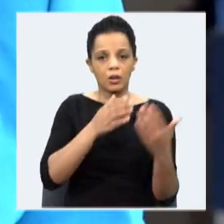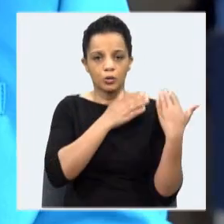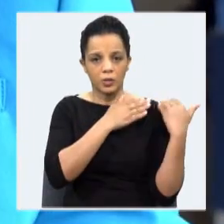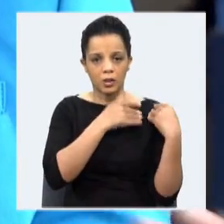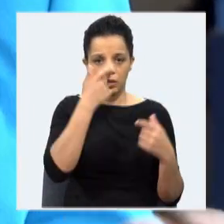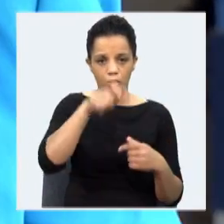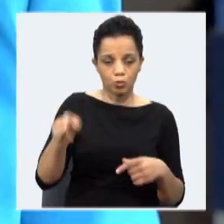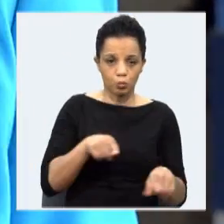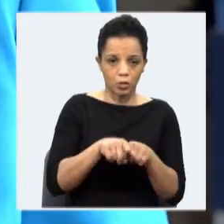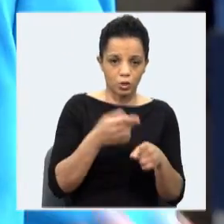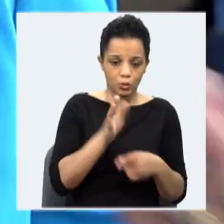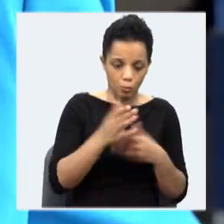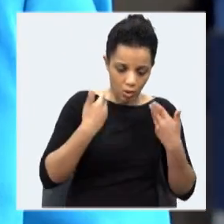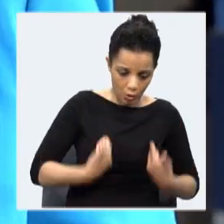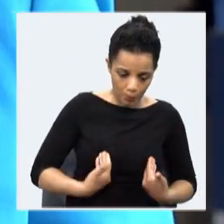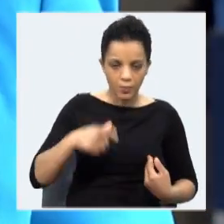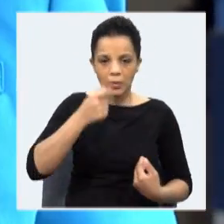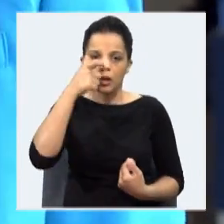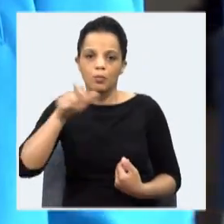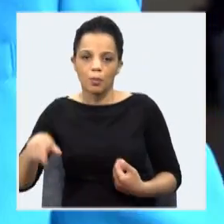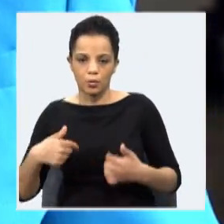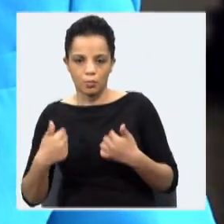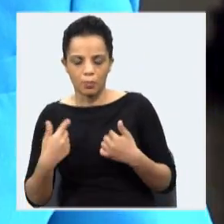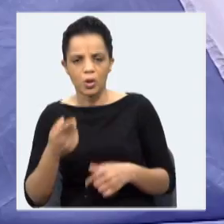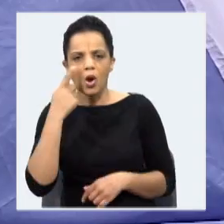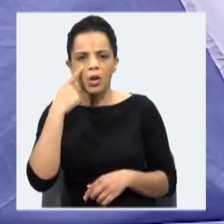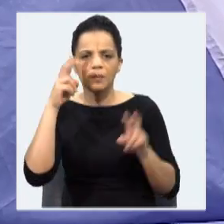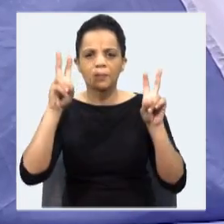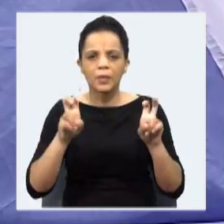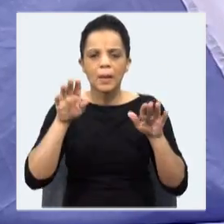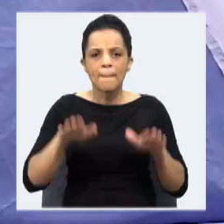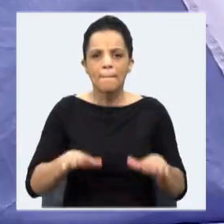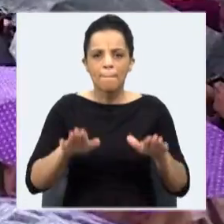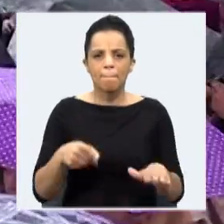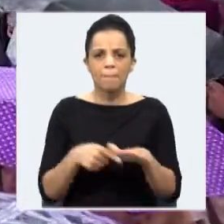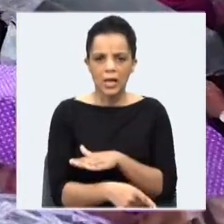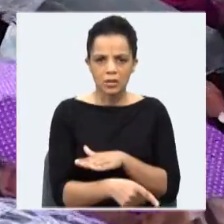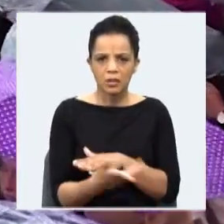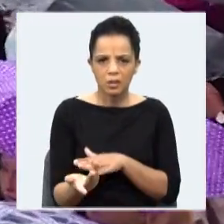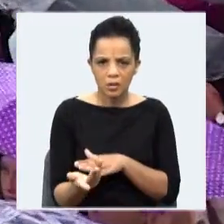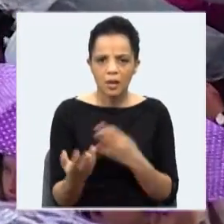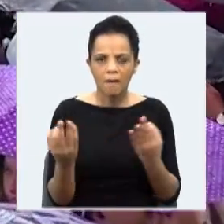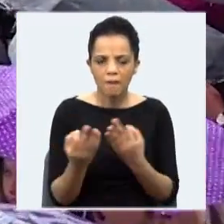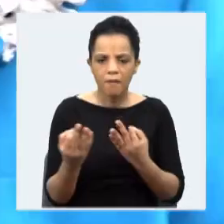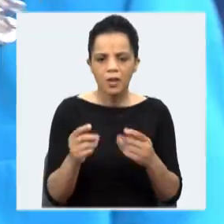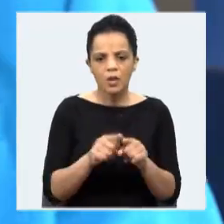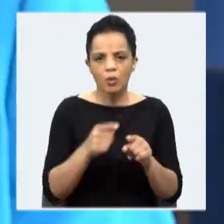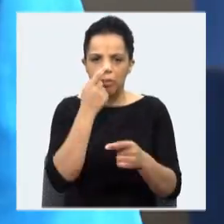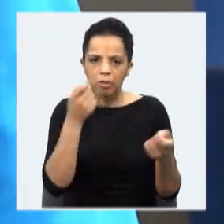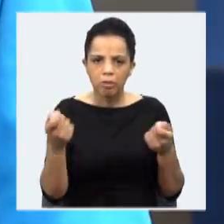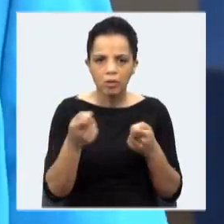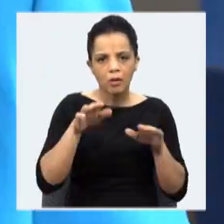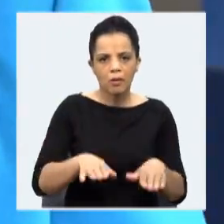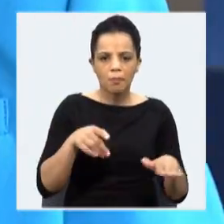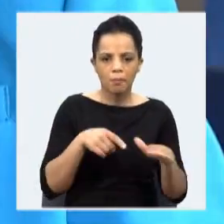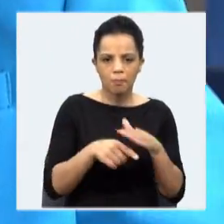é tanto da responsabilidade dos políticos, como eu, mas também dos próprios cidadãos. Olhem para o Brexit. Nós não nos podemos achar numa situação